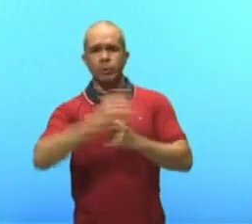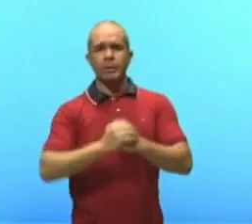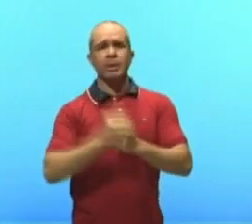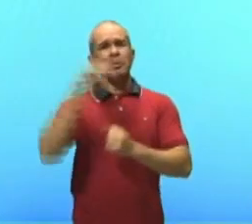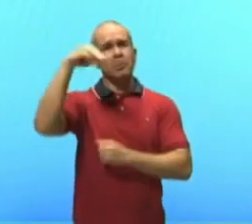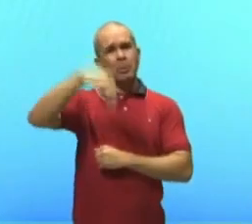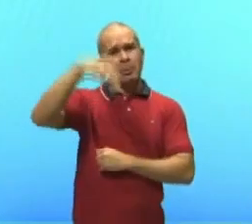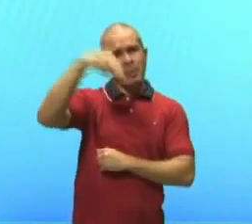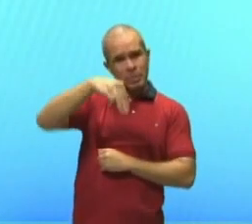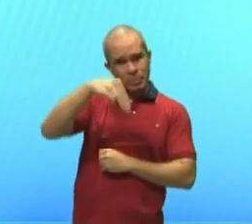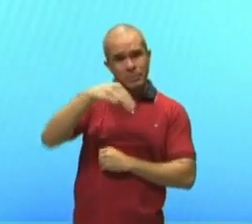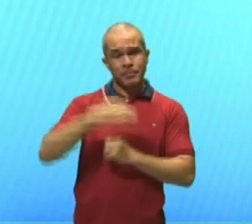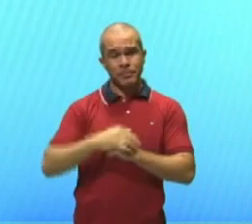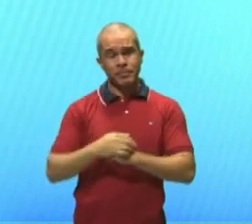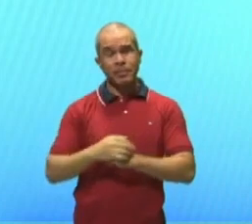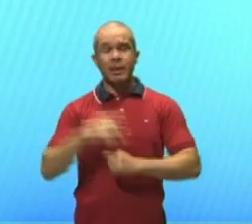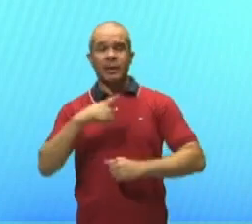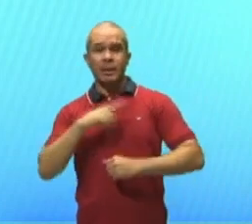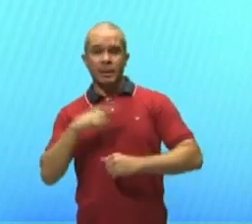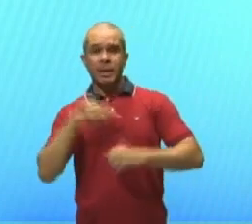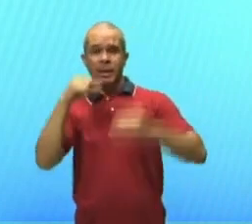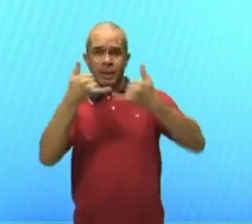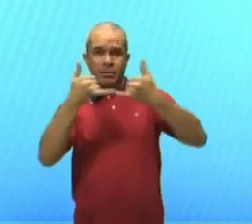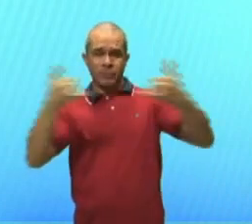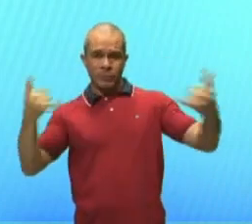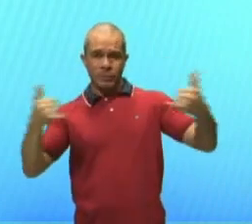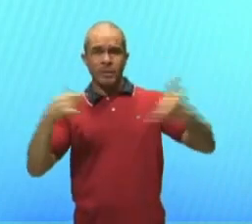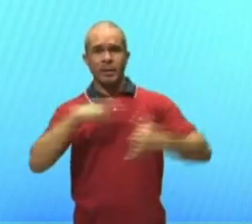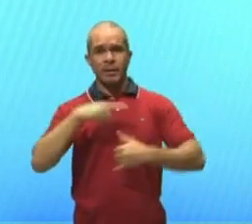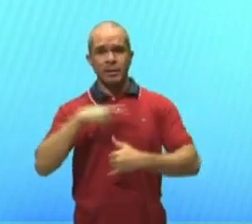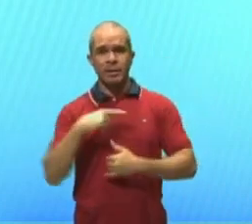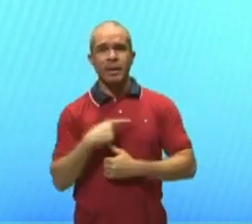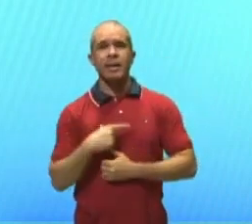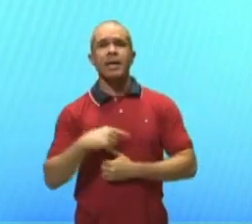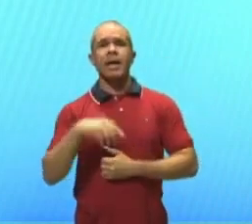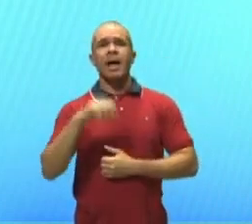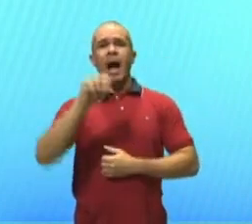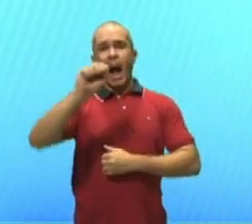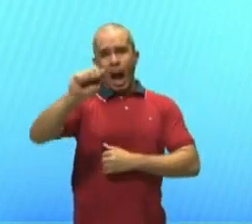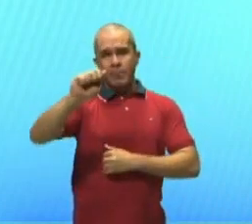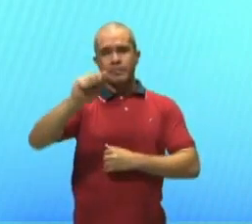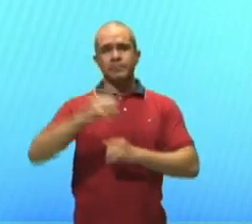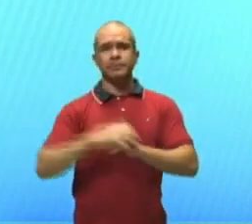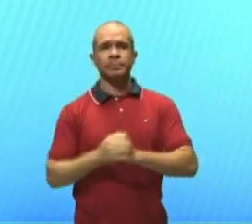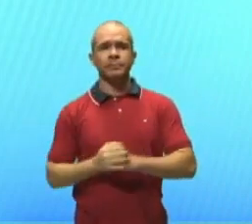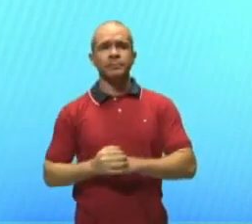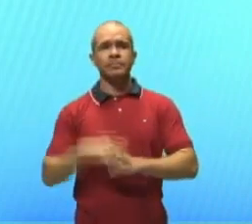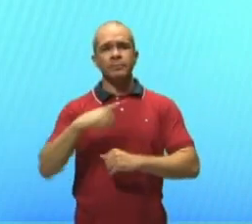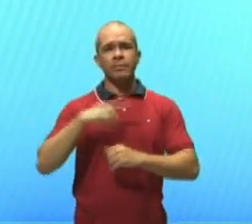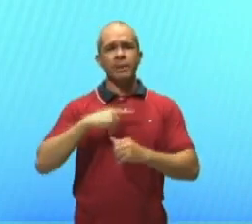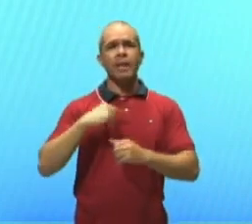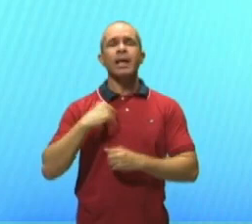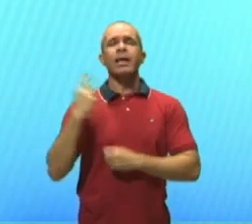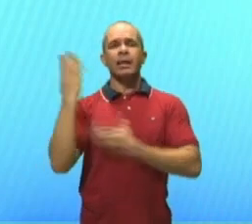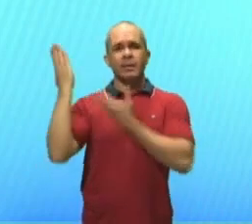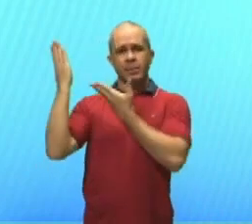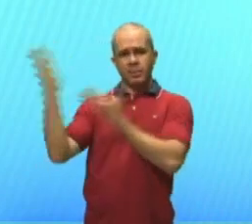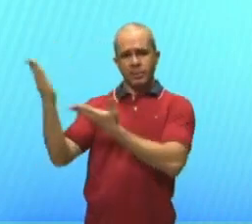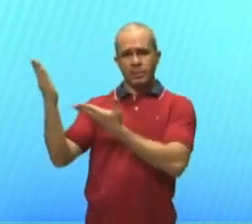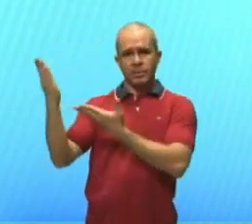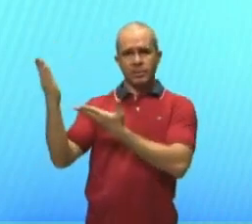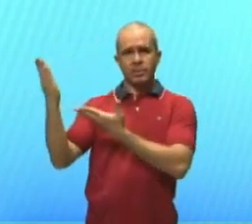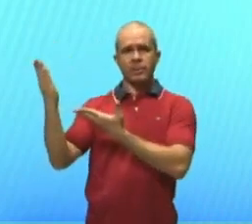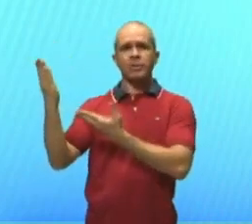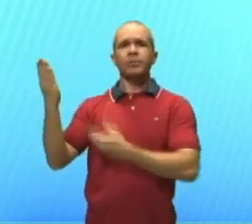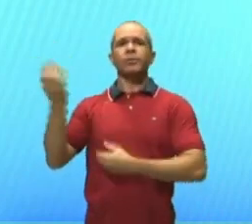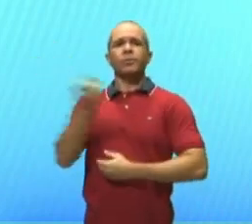minuto. Nesse condutor, a intensidade da corrente elétrica em amperes é igual a... Então, eu tenho corrente elétrica, qual é a fórmula mesmo